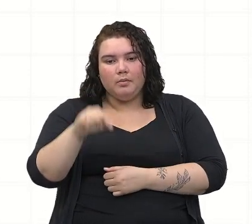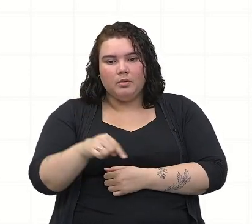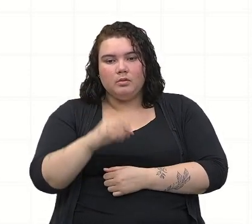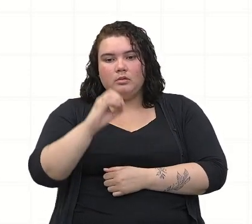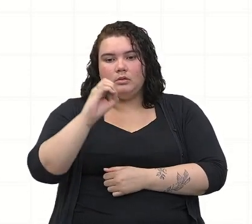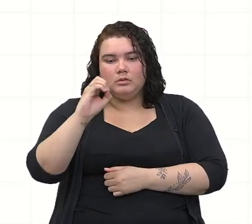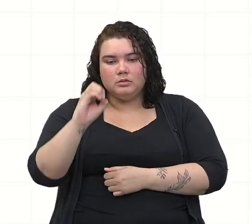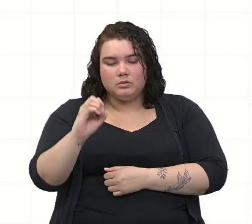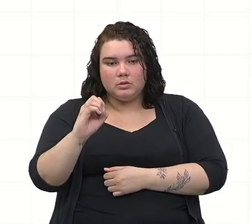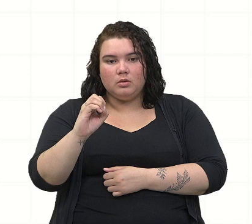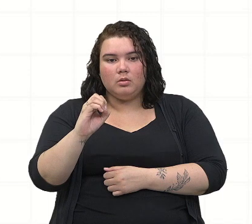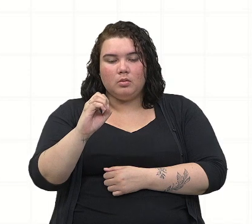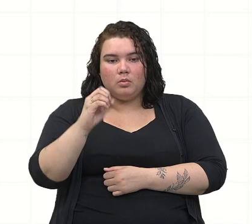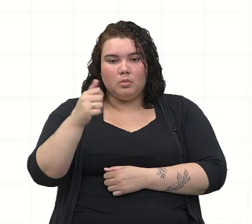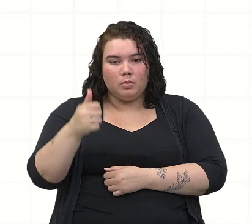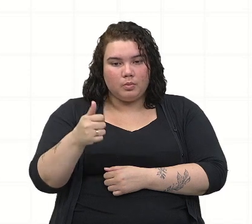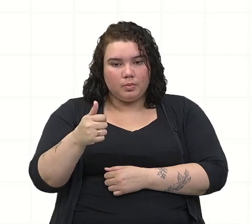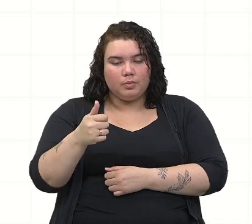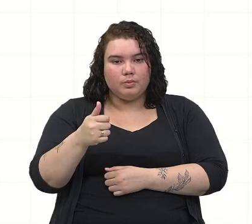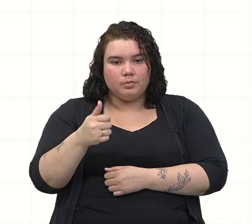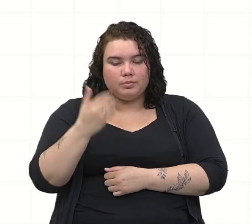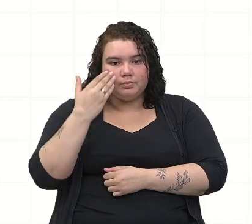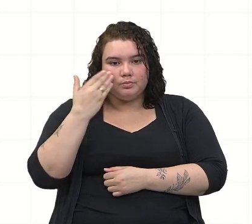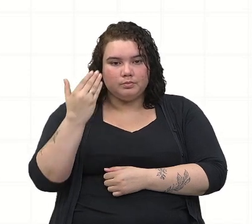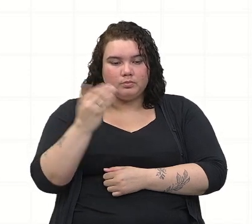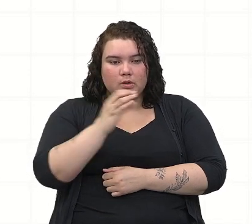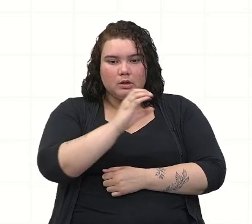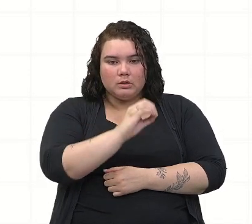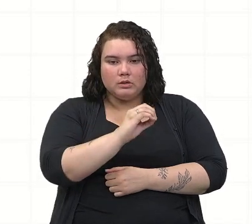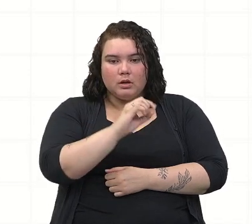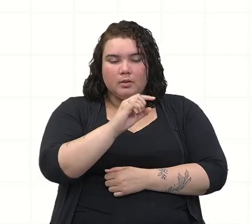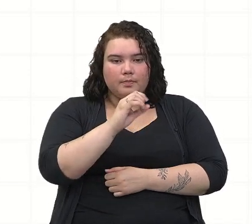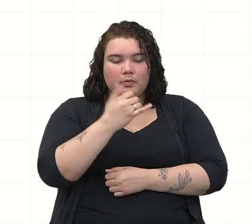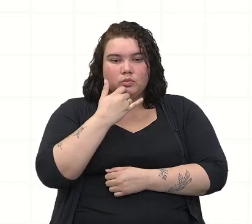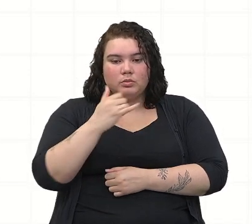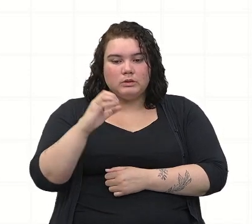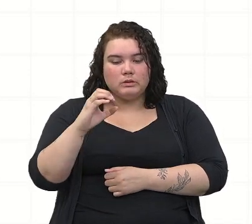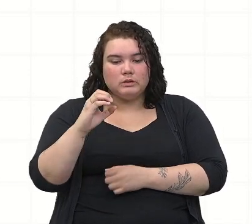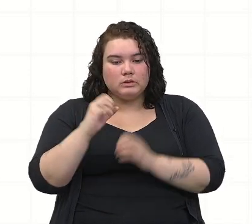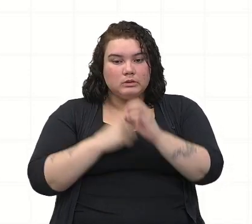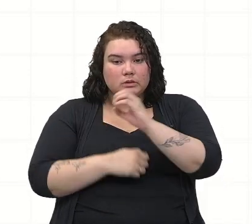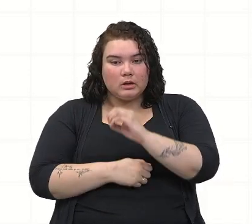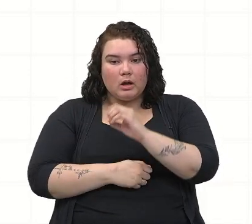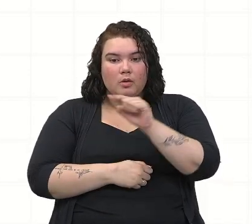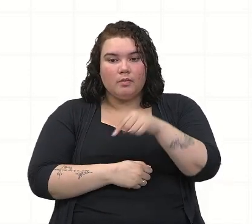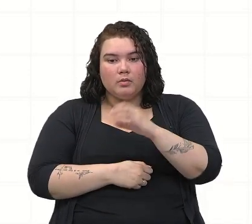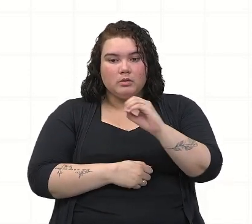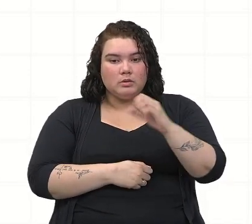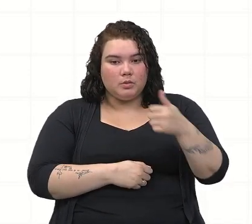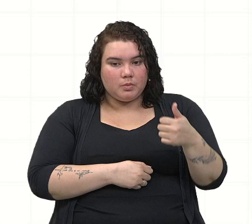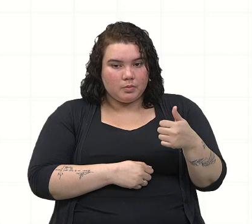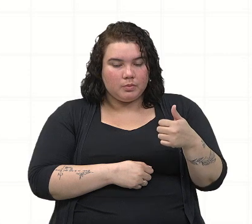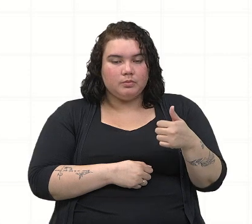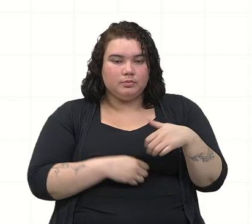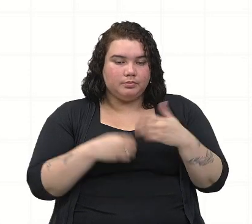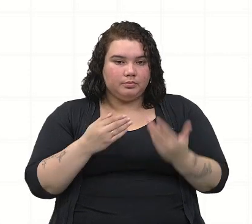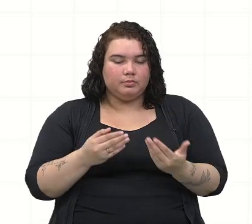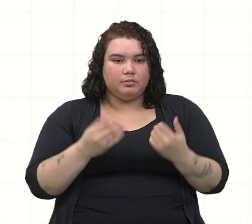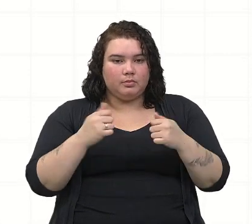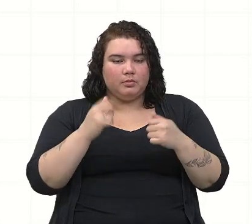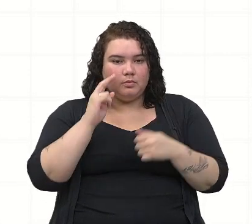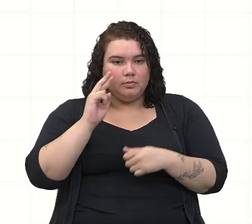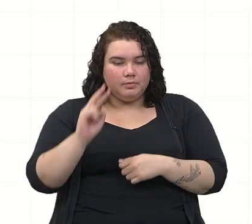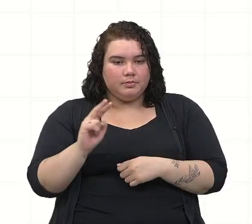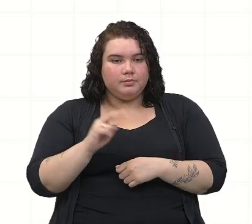é 0 nos décimos, né? E a gente quer, ó, 1 centésimo, tá? Então tem que ter a segunda